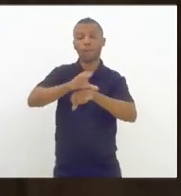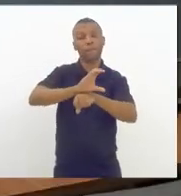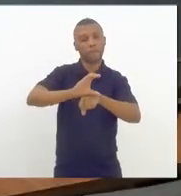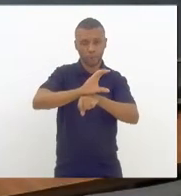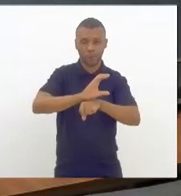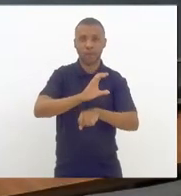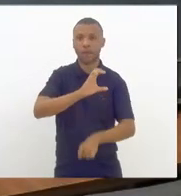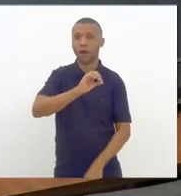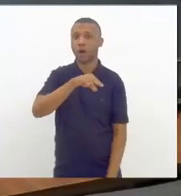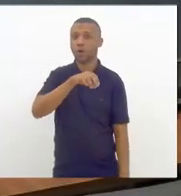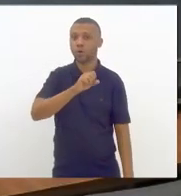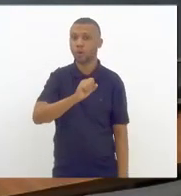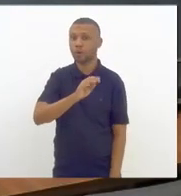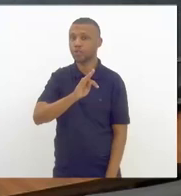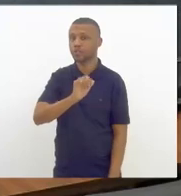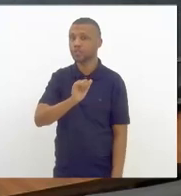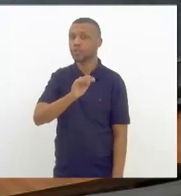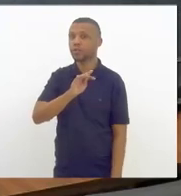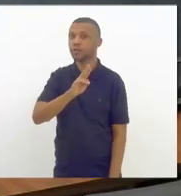constitucionalidade.